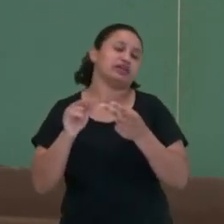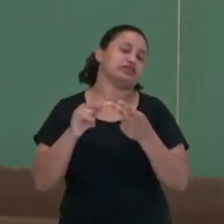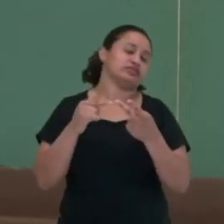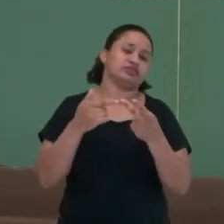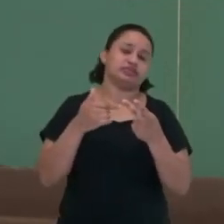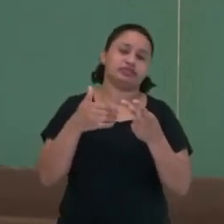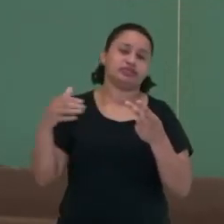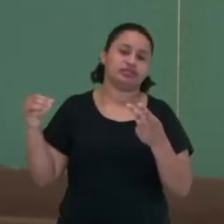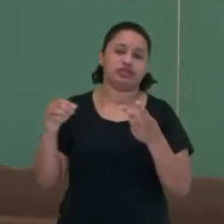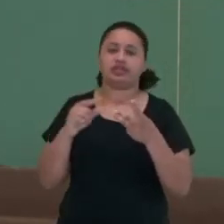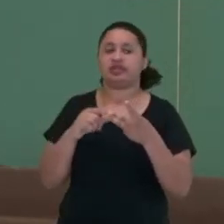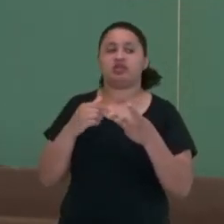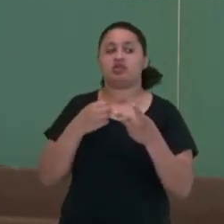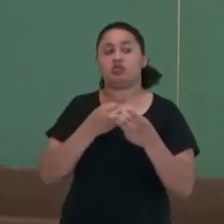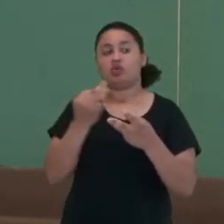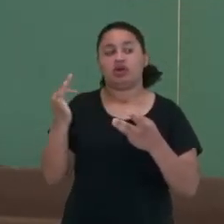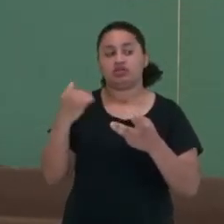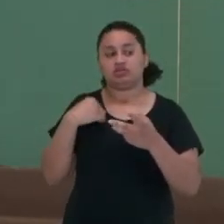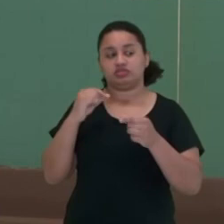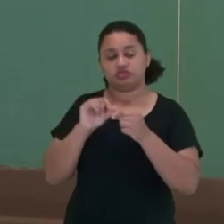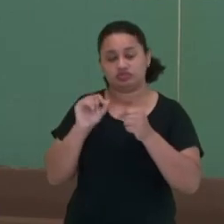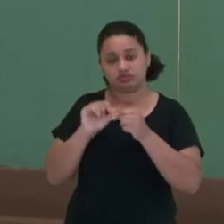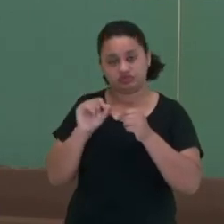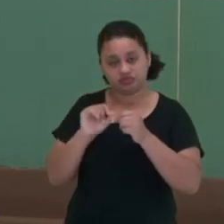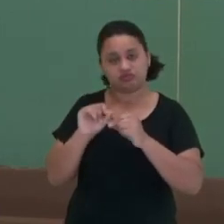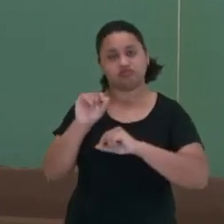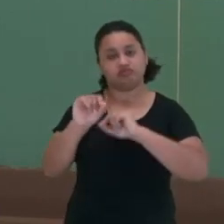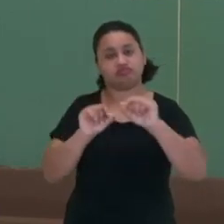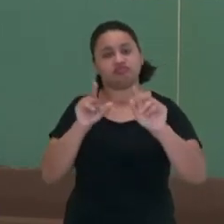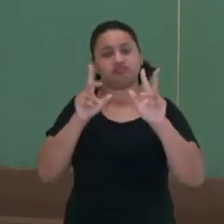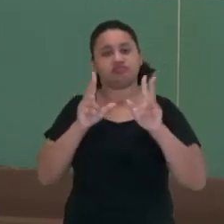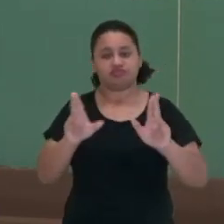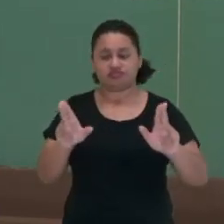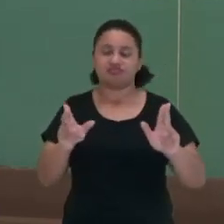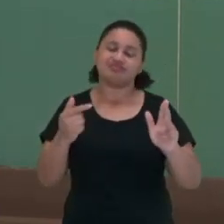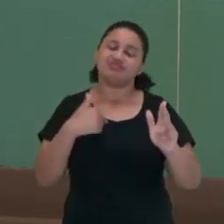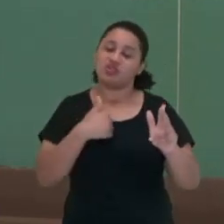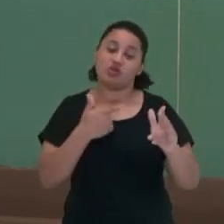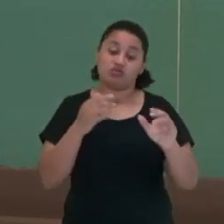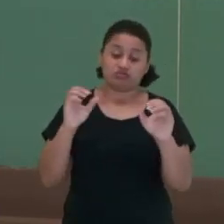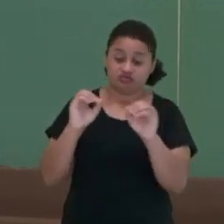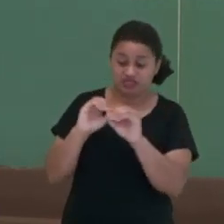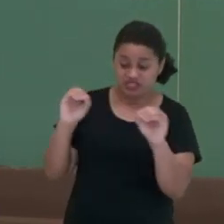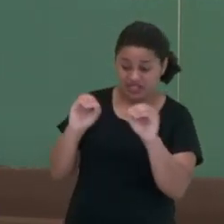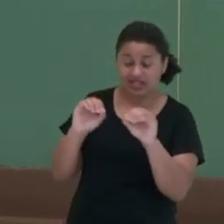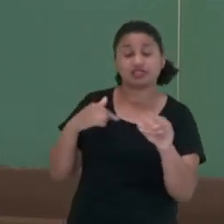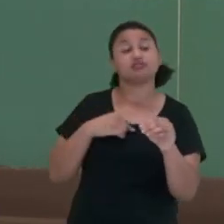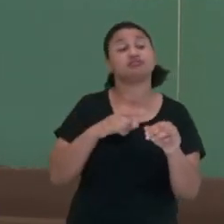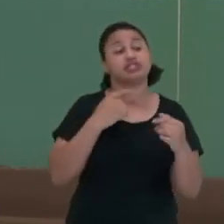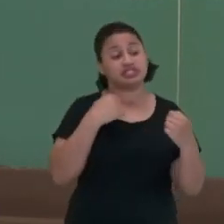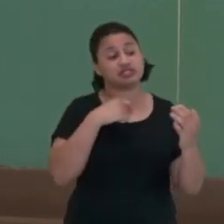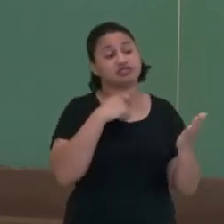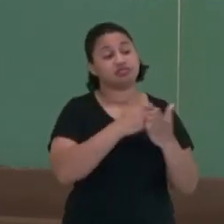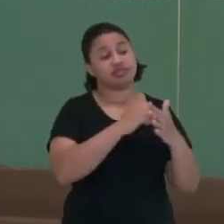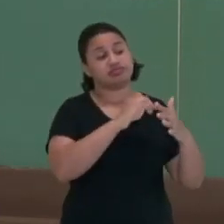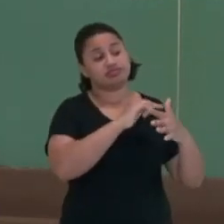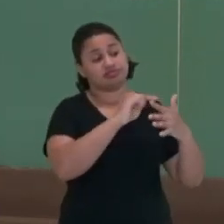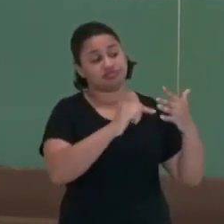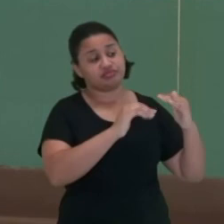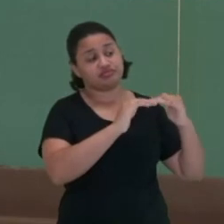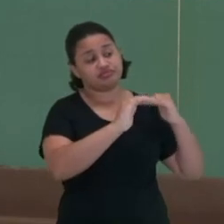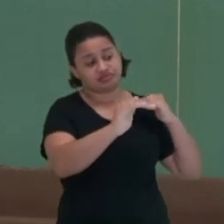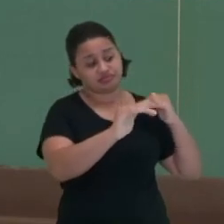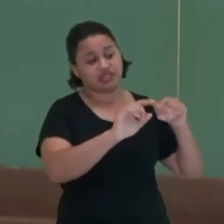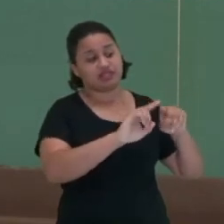bijuterias, ou 100 bijuterias, eles vão ser o mesmo, ou não fabricando nenhum, vão ser os mesmos. Já quando a gente